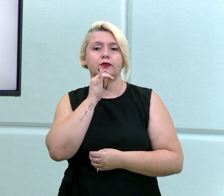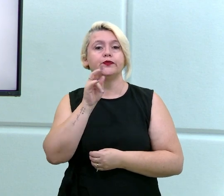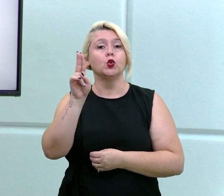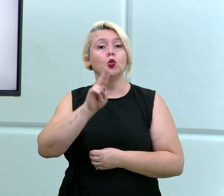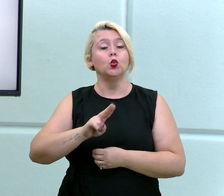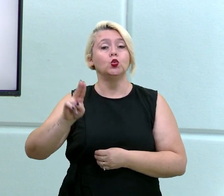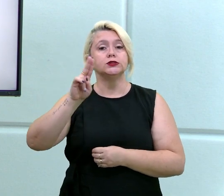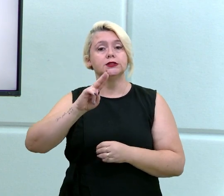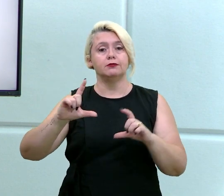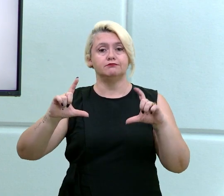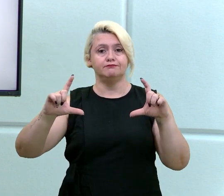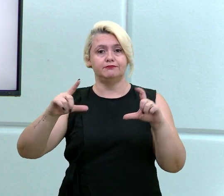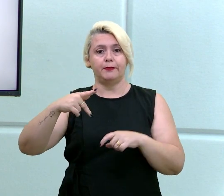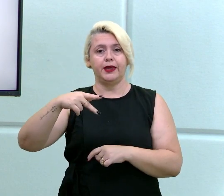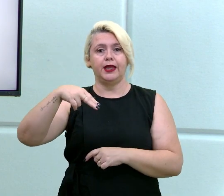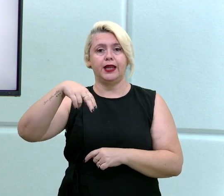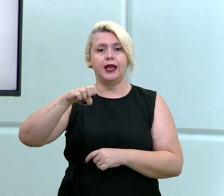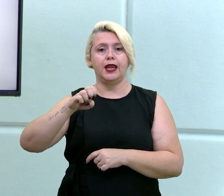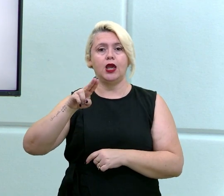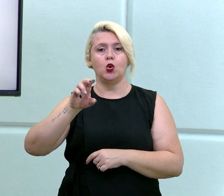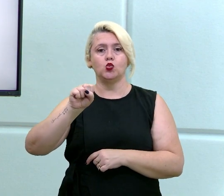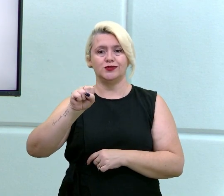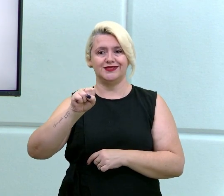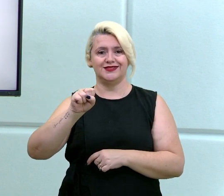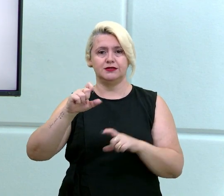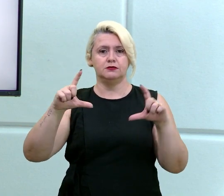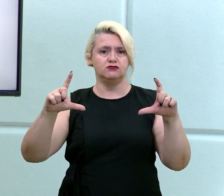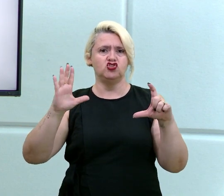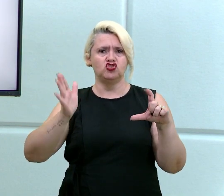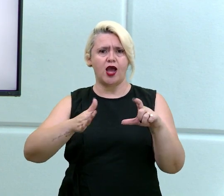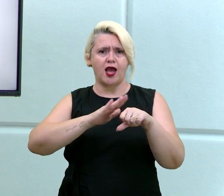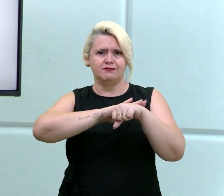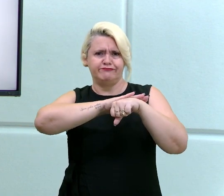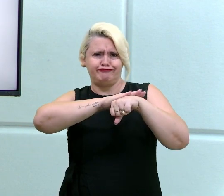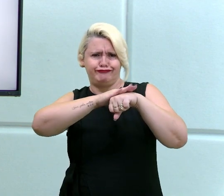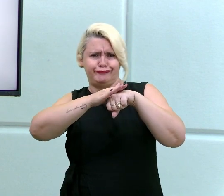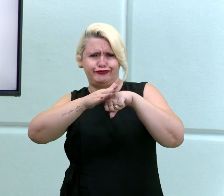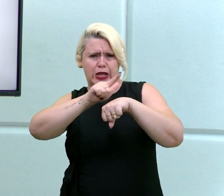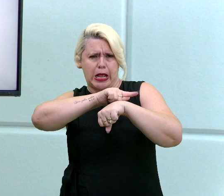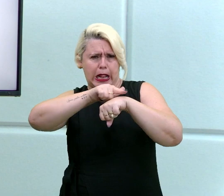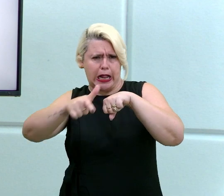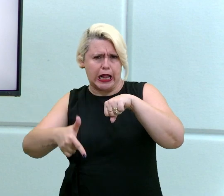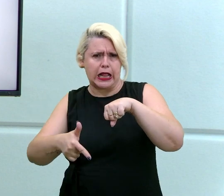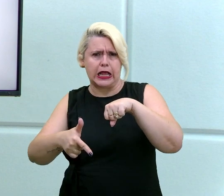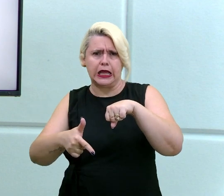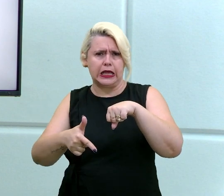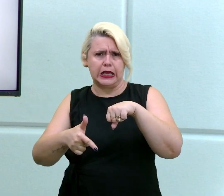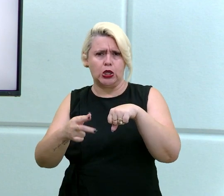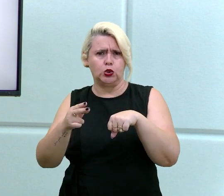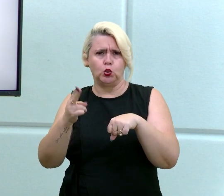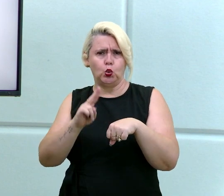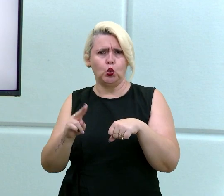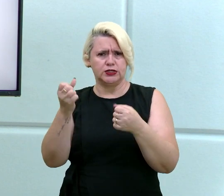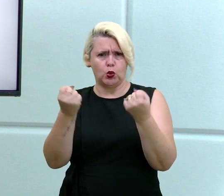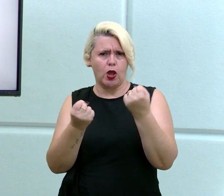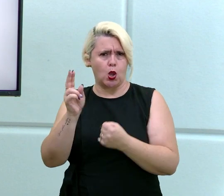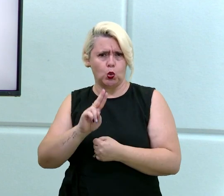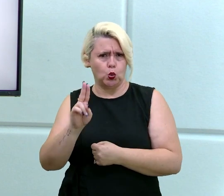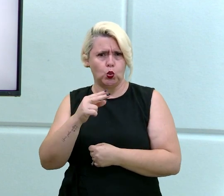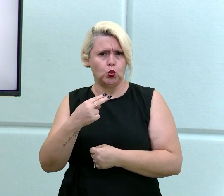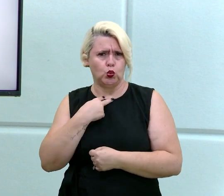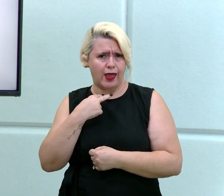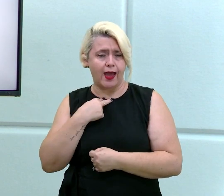dos pneus, né? O pneu, aquele que já não serve mais para o carro, hoje em dia já tem essas